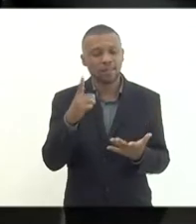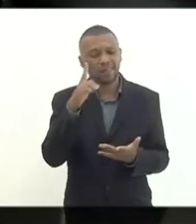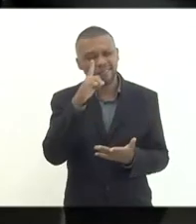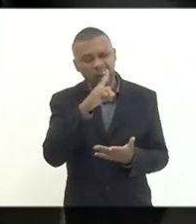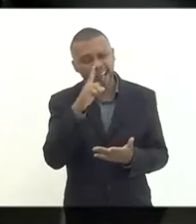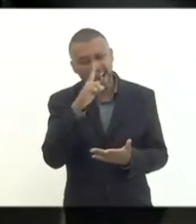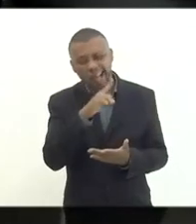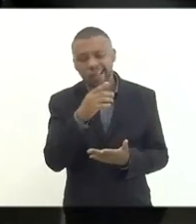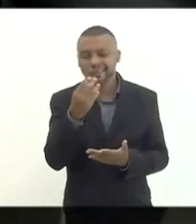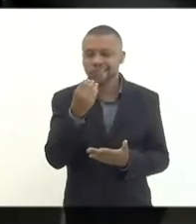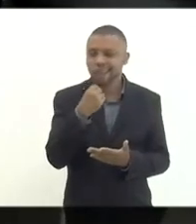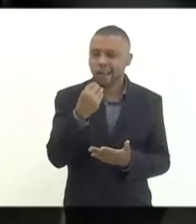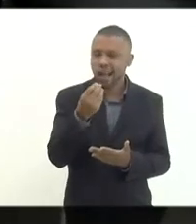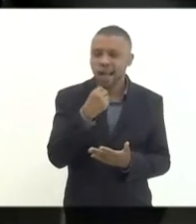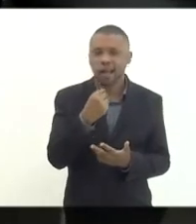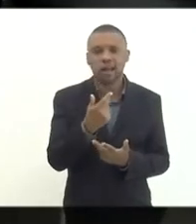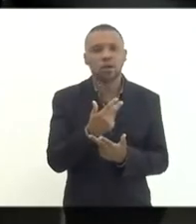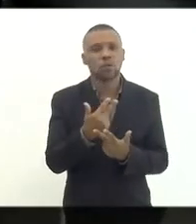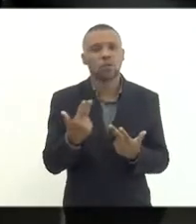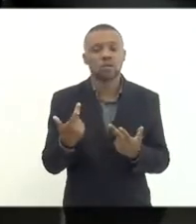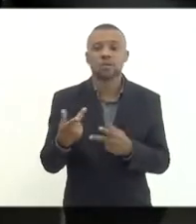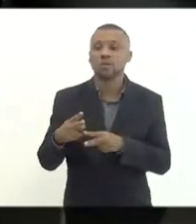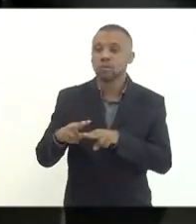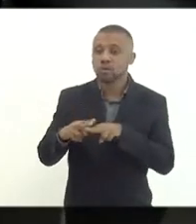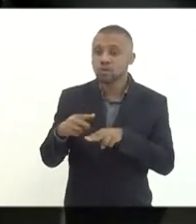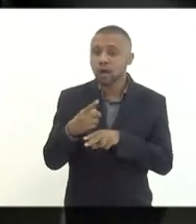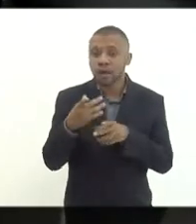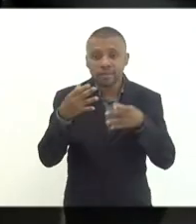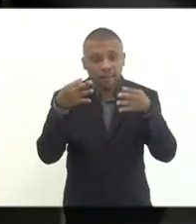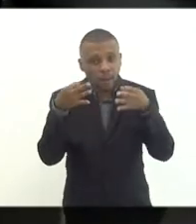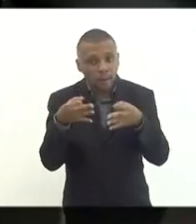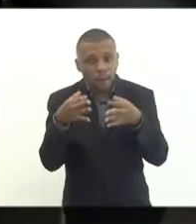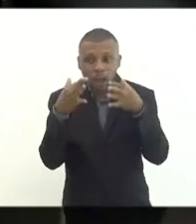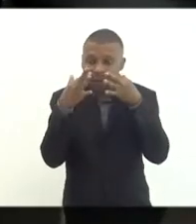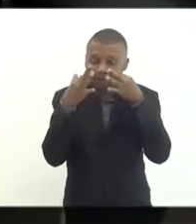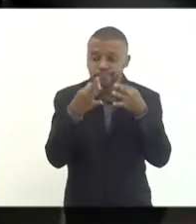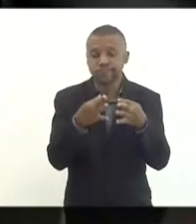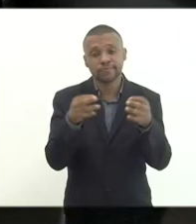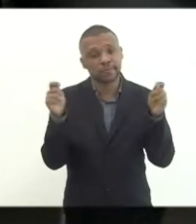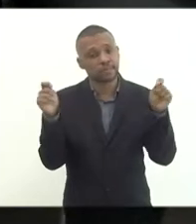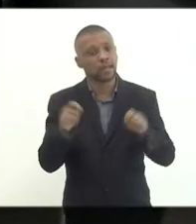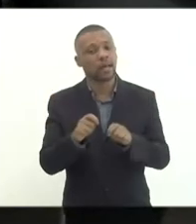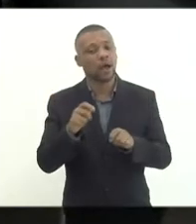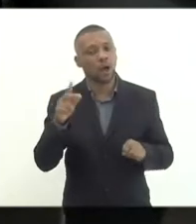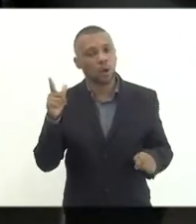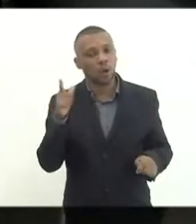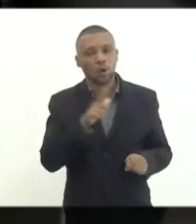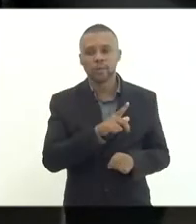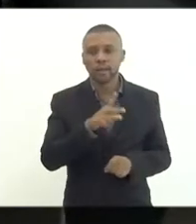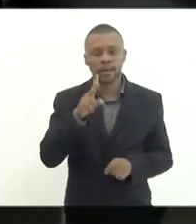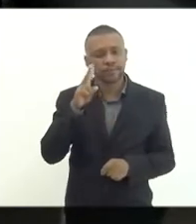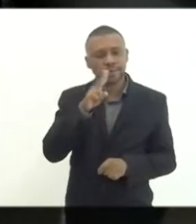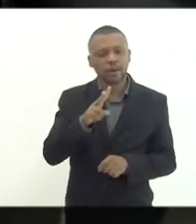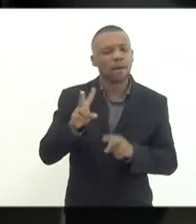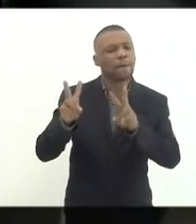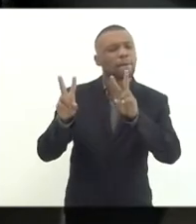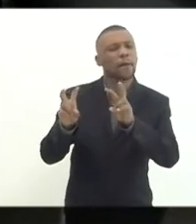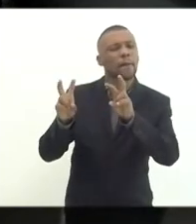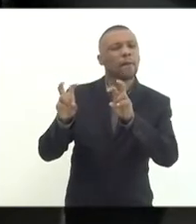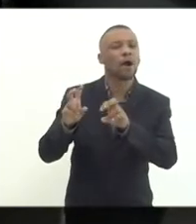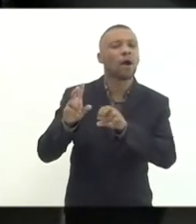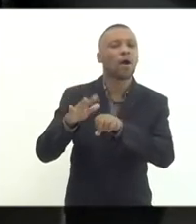digamos assim e com isso realmente a gente consegue enxergar né ah é os remédios